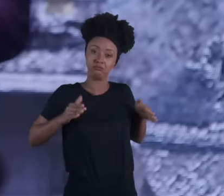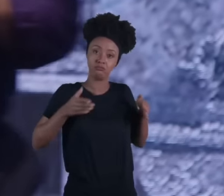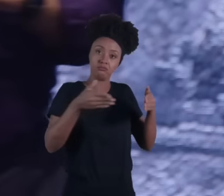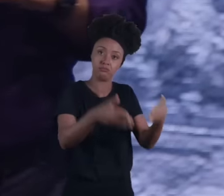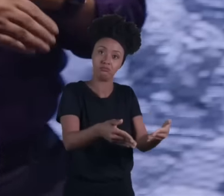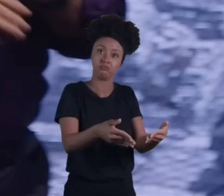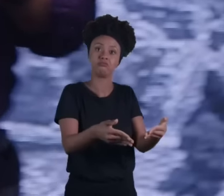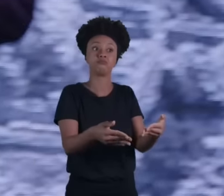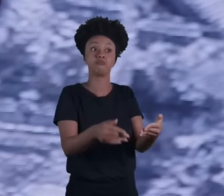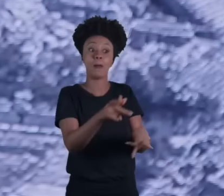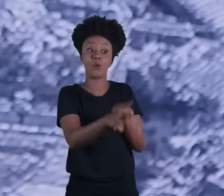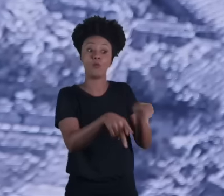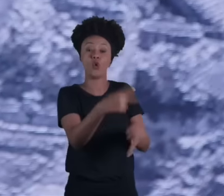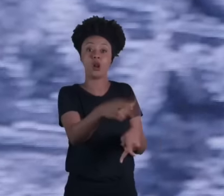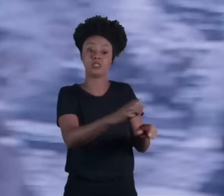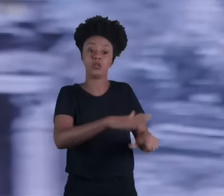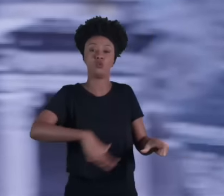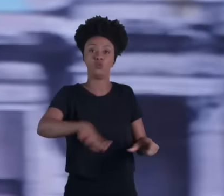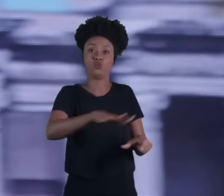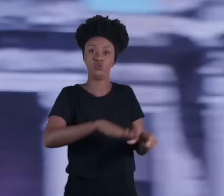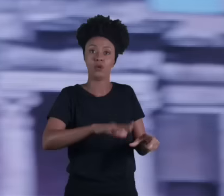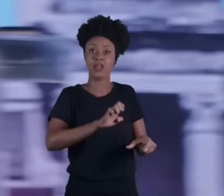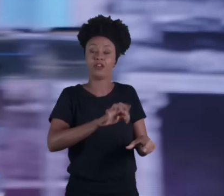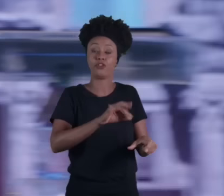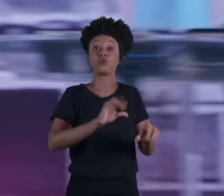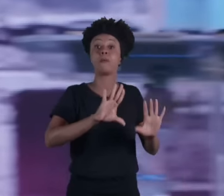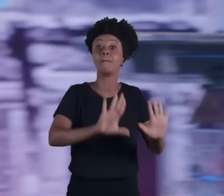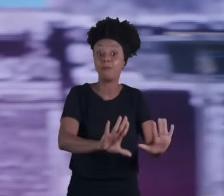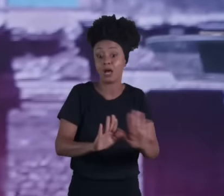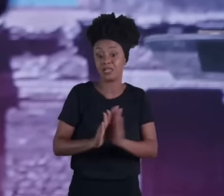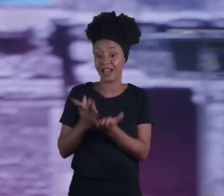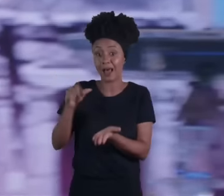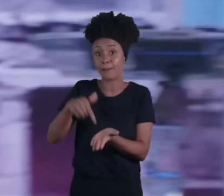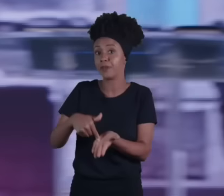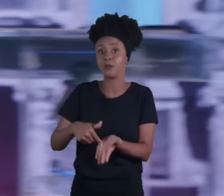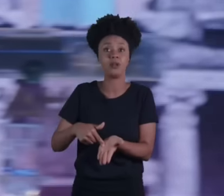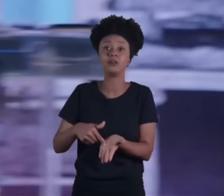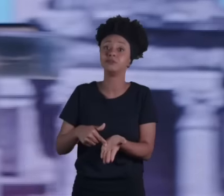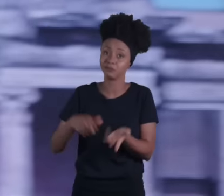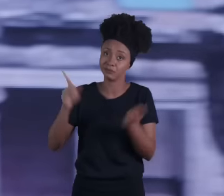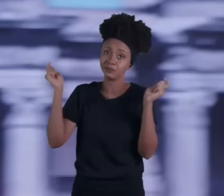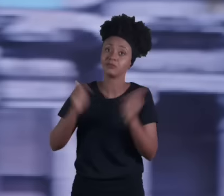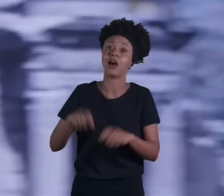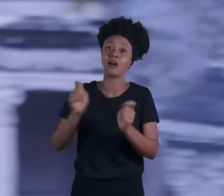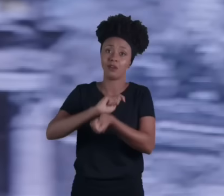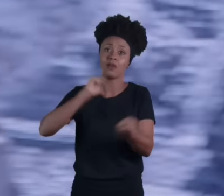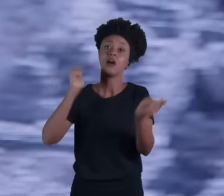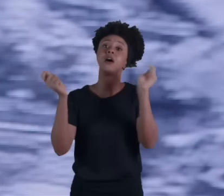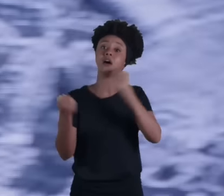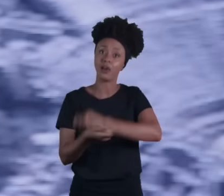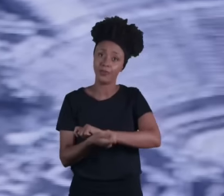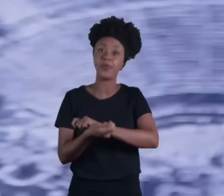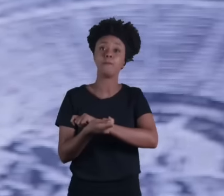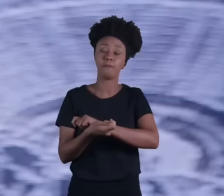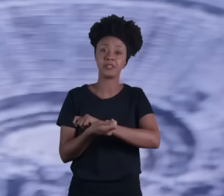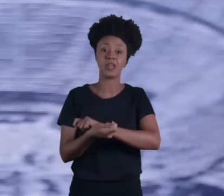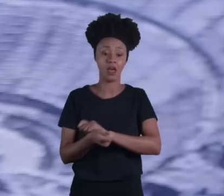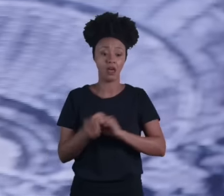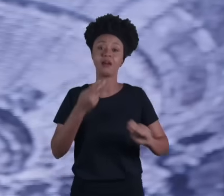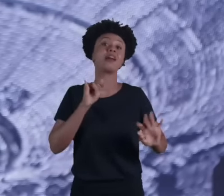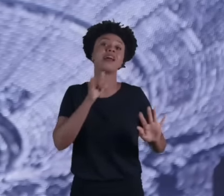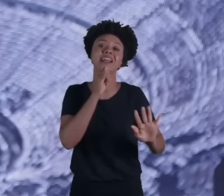se renova. Então, quando eu estiver lendo esta palavra, ensinando para vocês, você pode colocar na primeira pessoa: